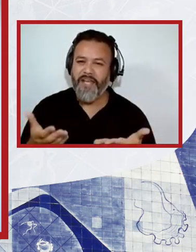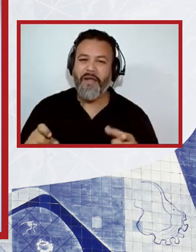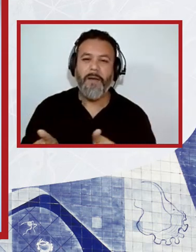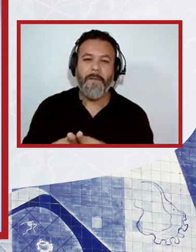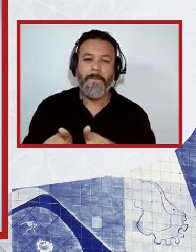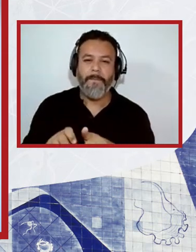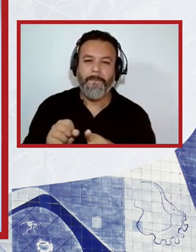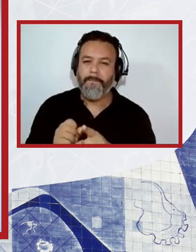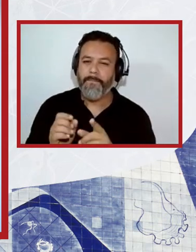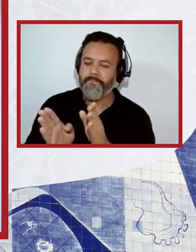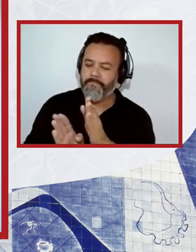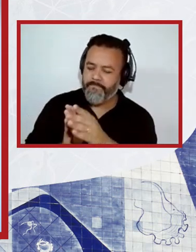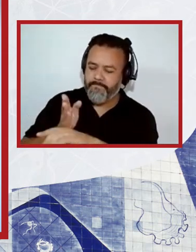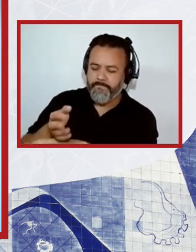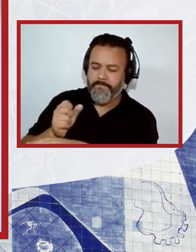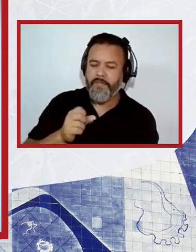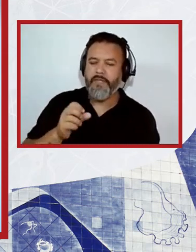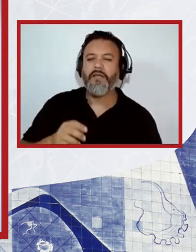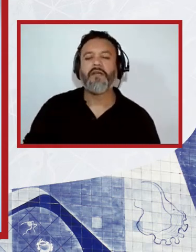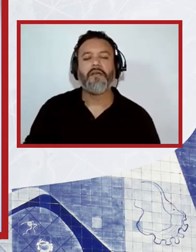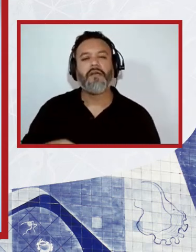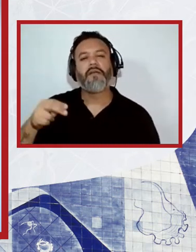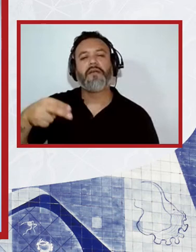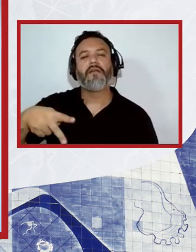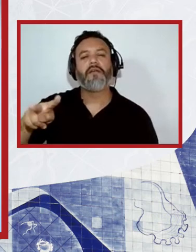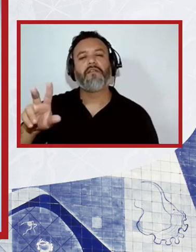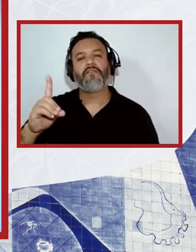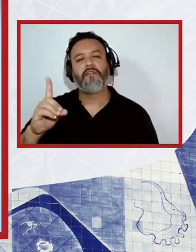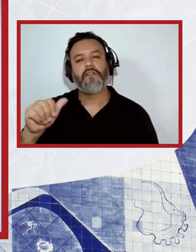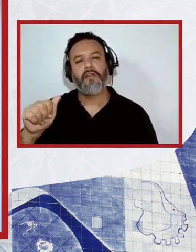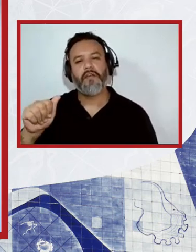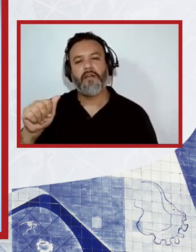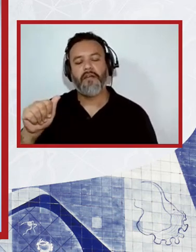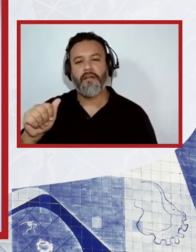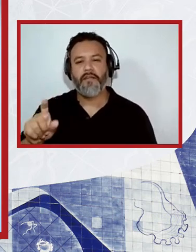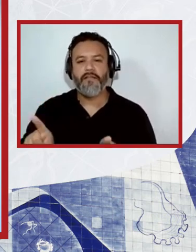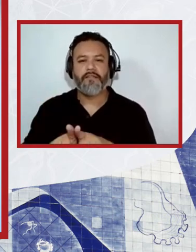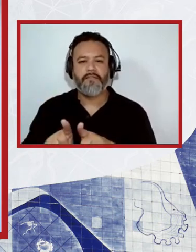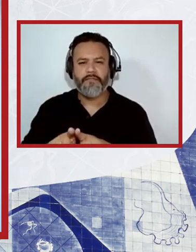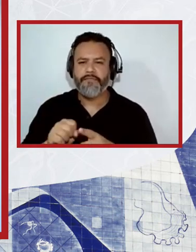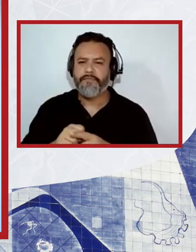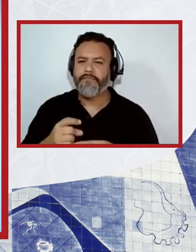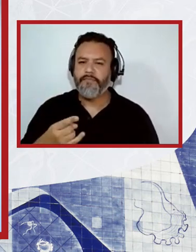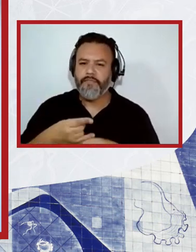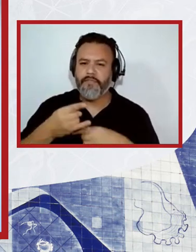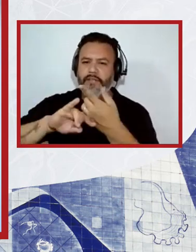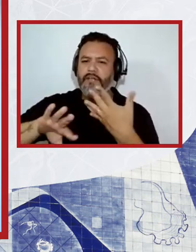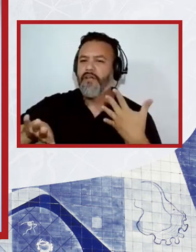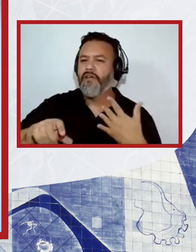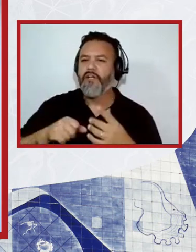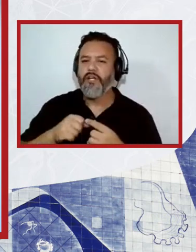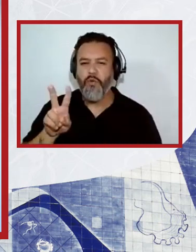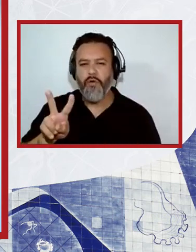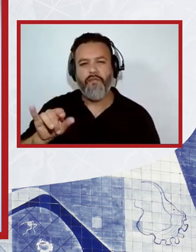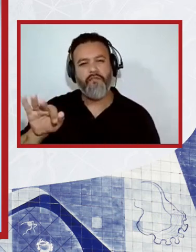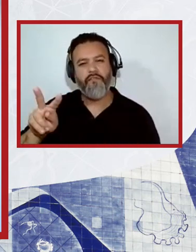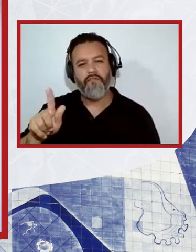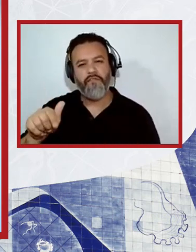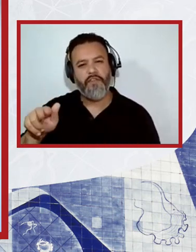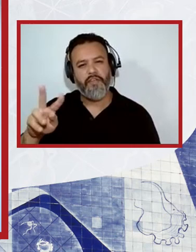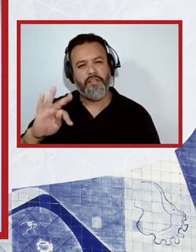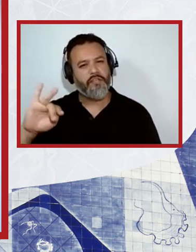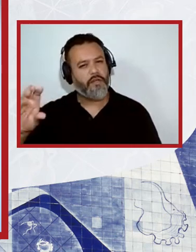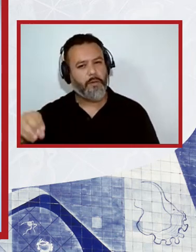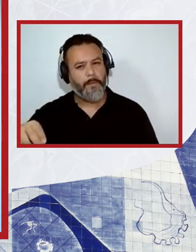acesso pelo NVDA, também já utilizei Virtual Vision, já utilizei